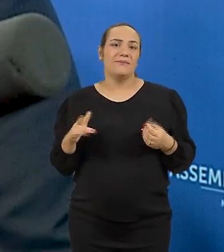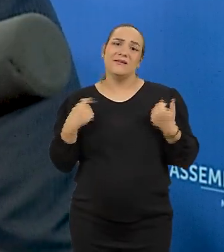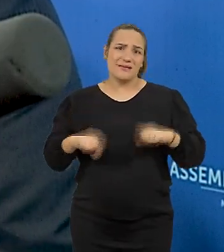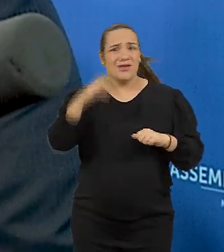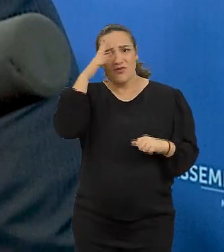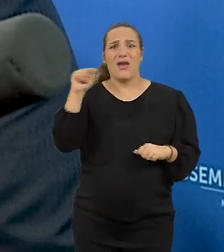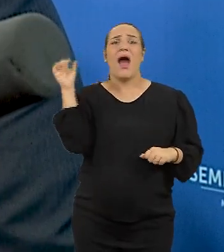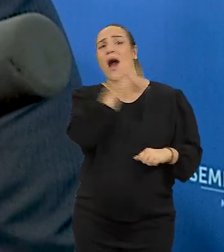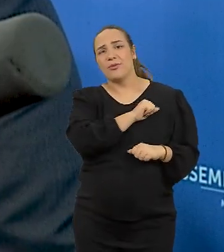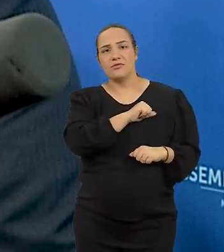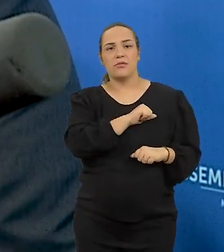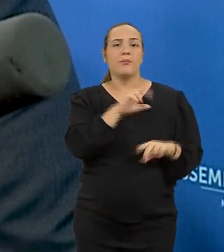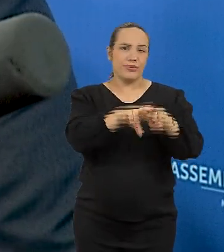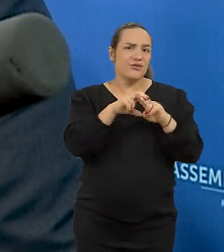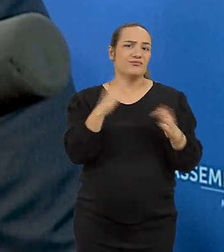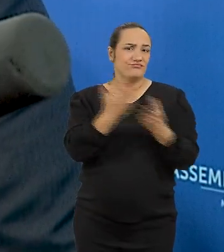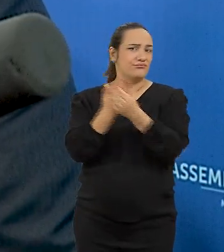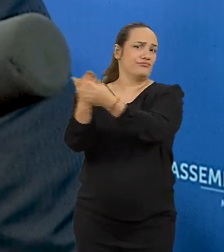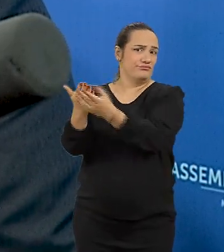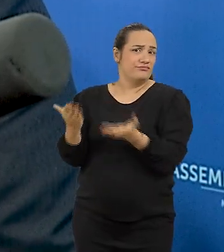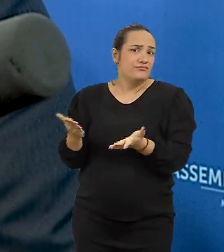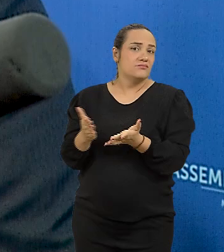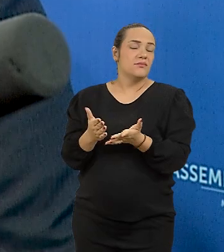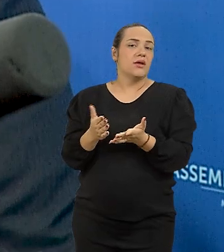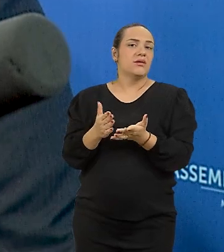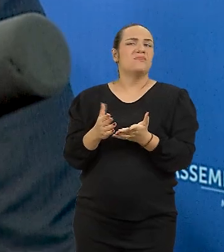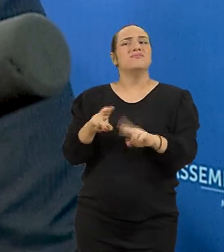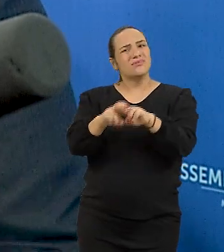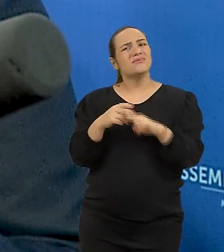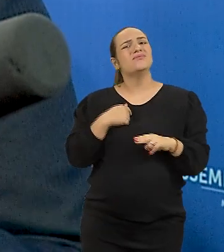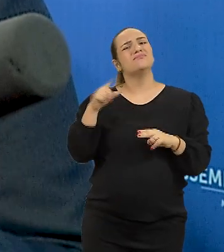uma decisão. Então eu sempre me questionei com essa